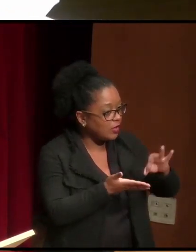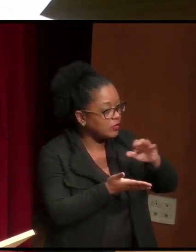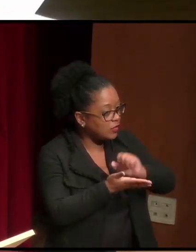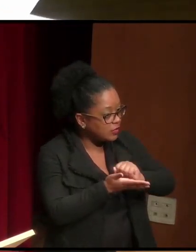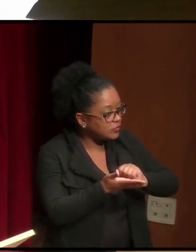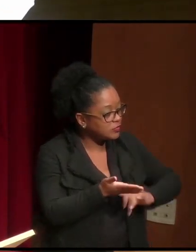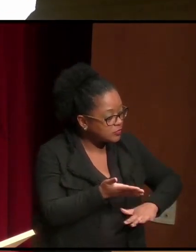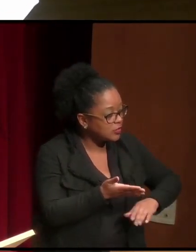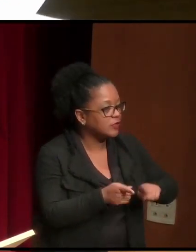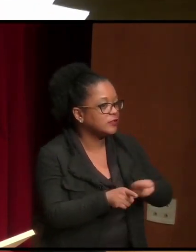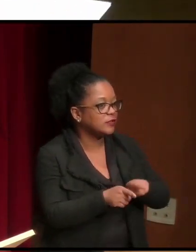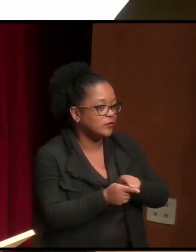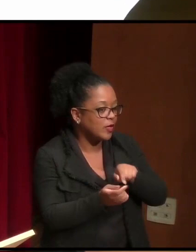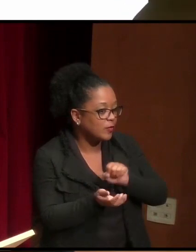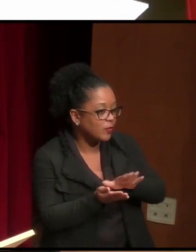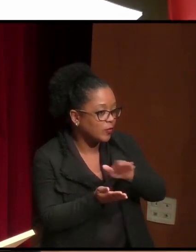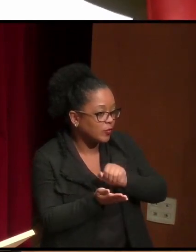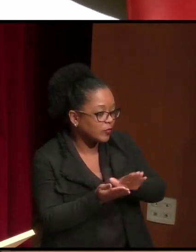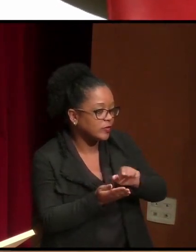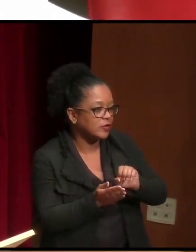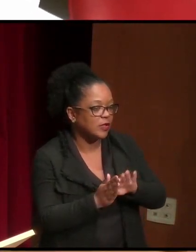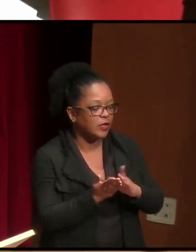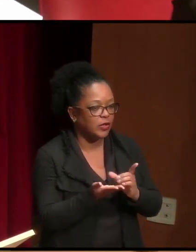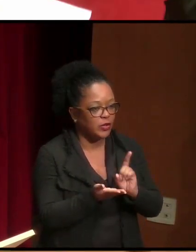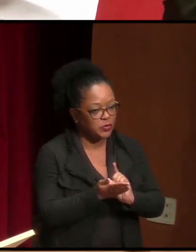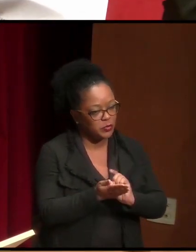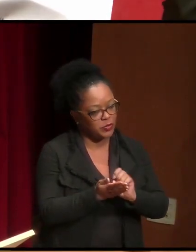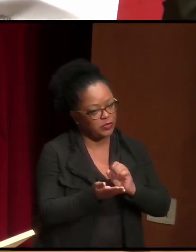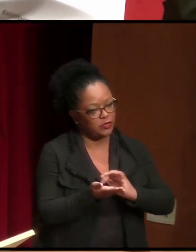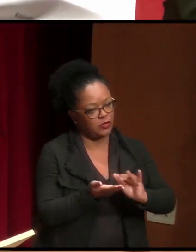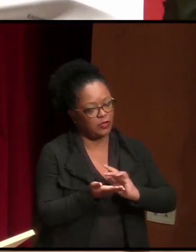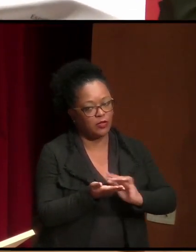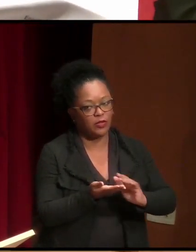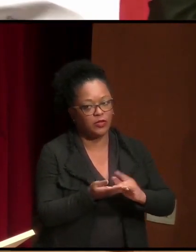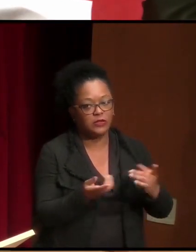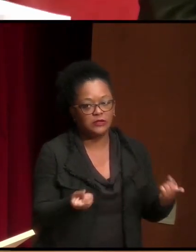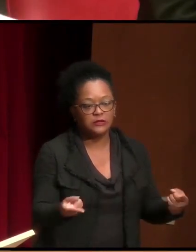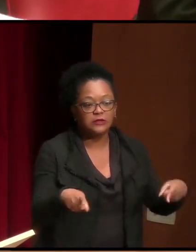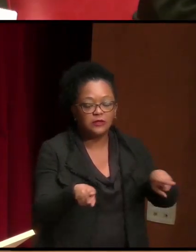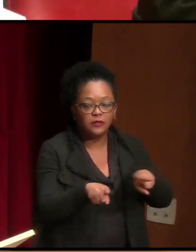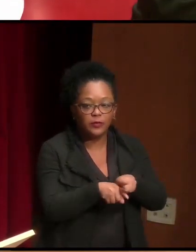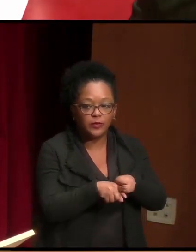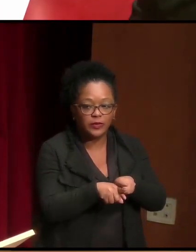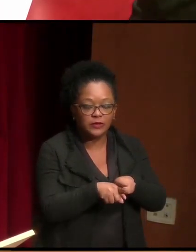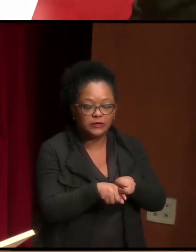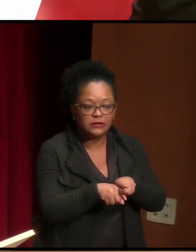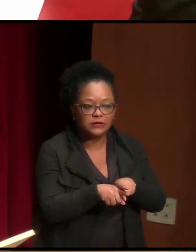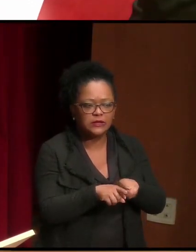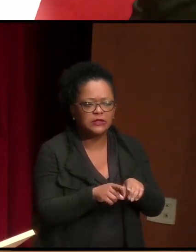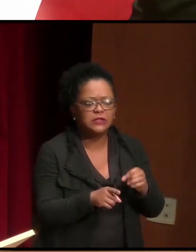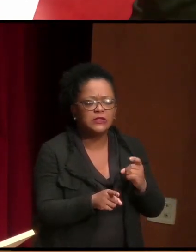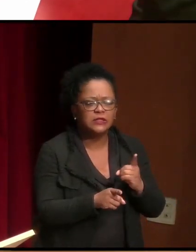a Bíblia em Braille. Teve uma parceria com um luterano, é isso, Paulo? Em